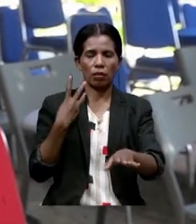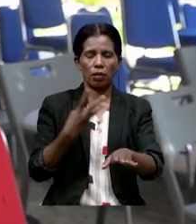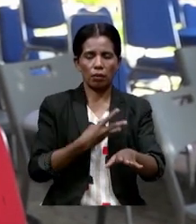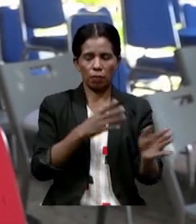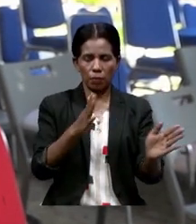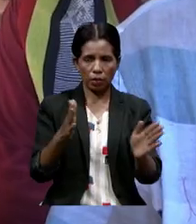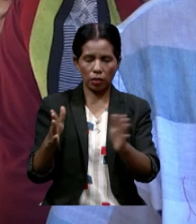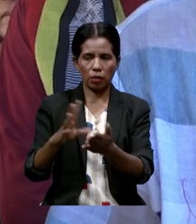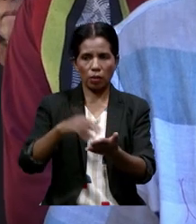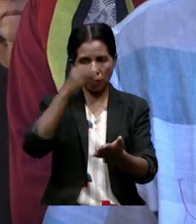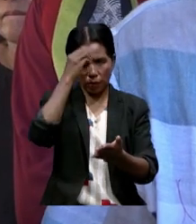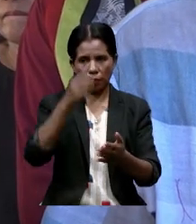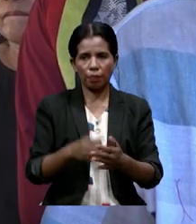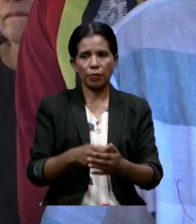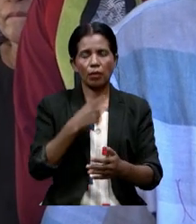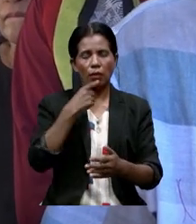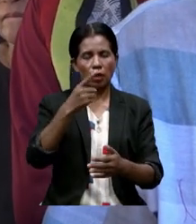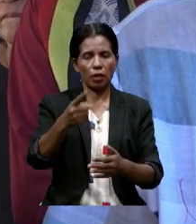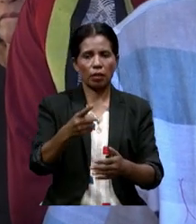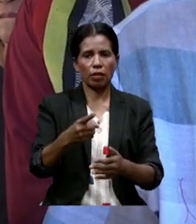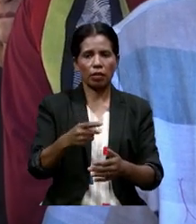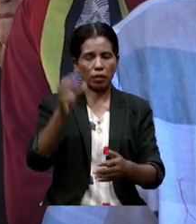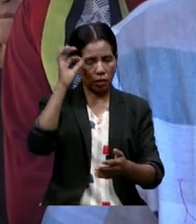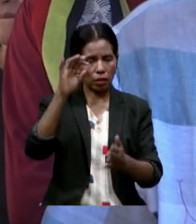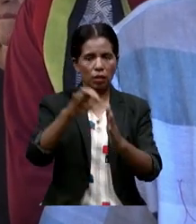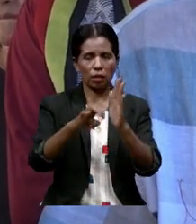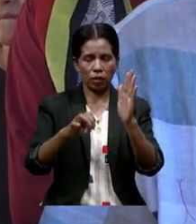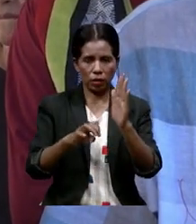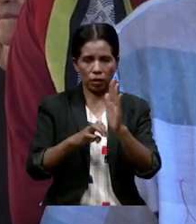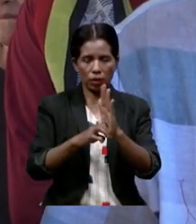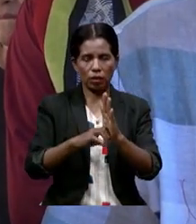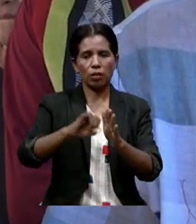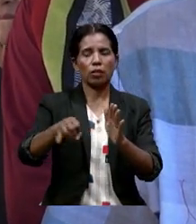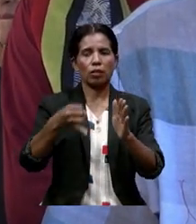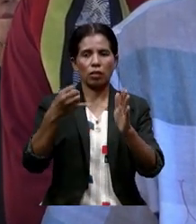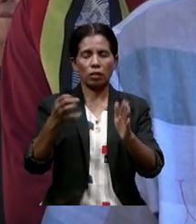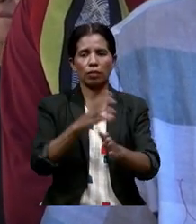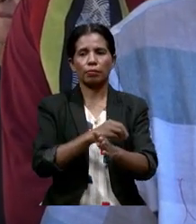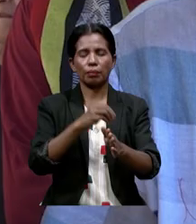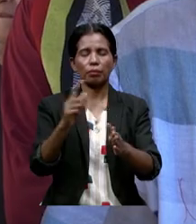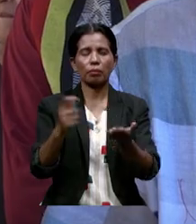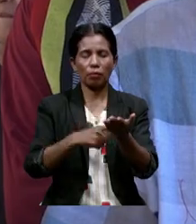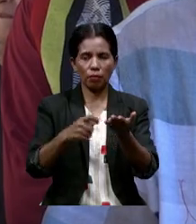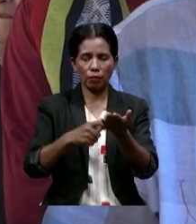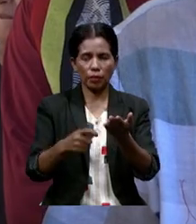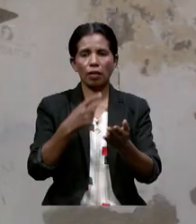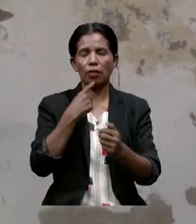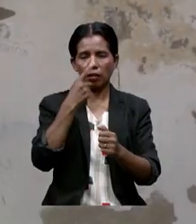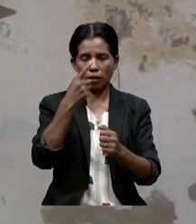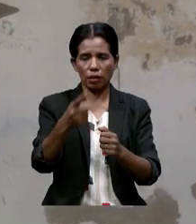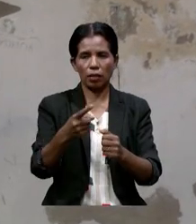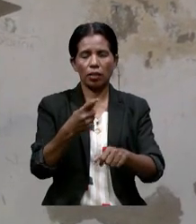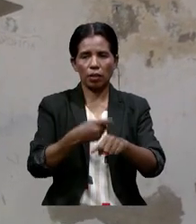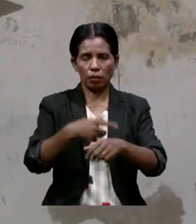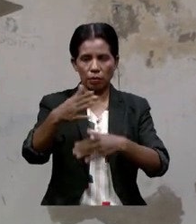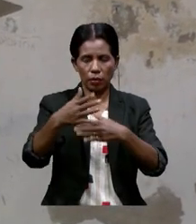ensino aprendizagem. Hatamba preocupação né secretário de estado ensino secundário geral no ensino secundário técnico vocacional hateten e tempo